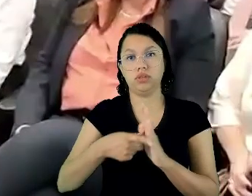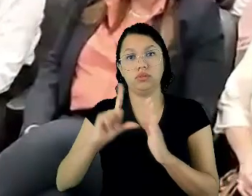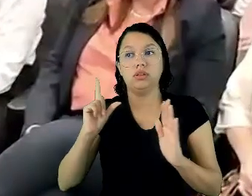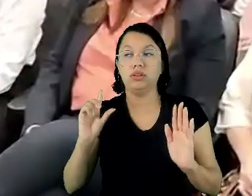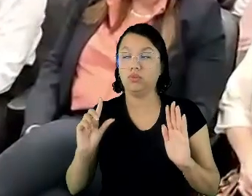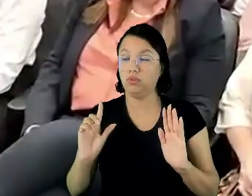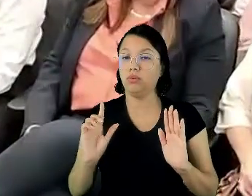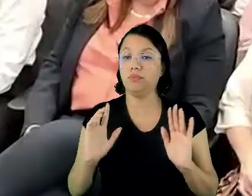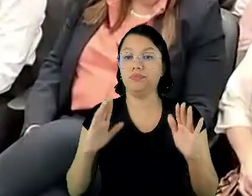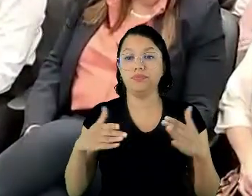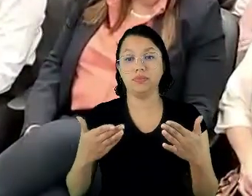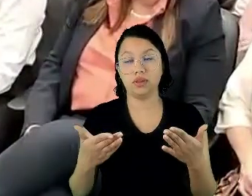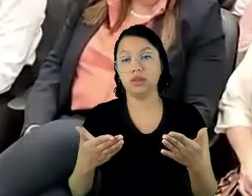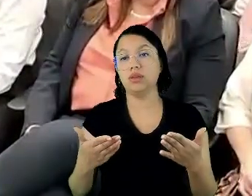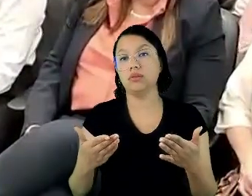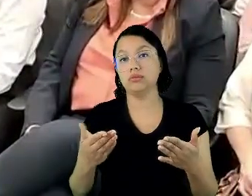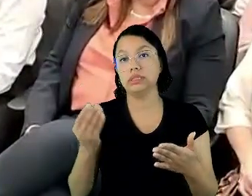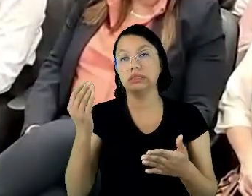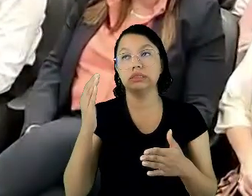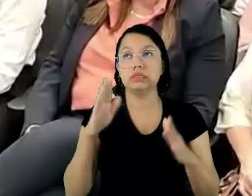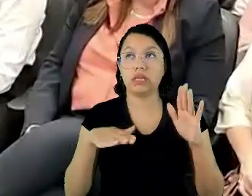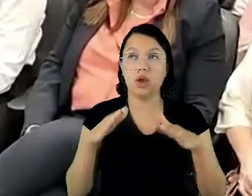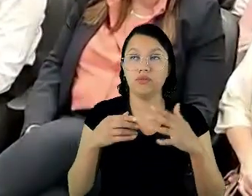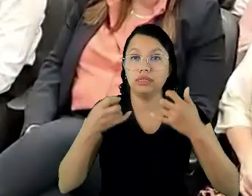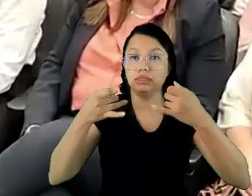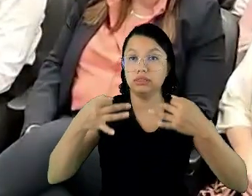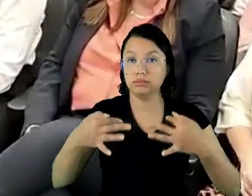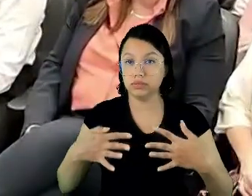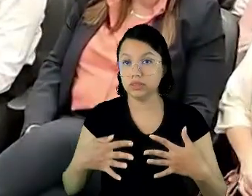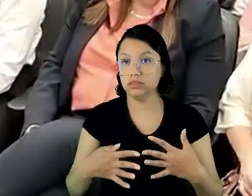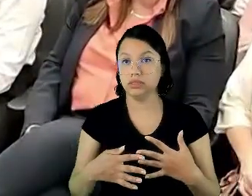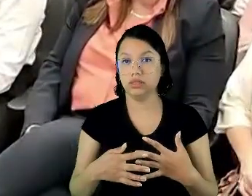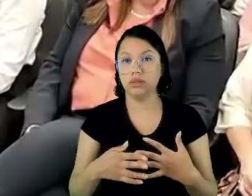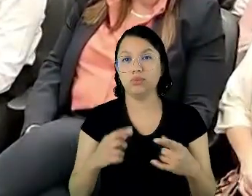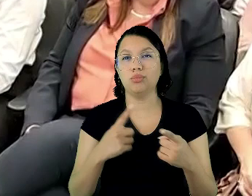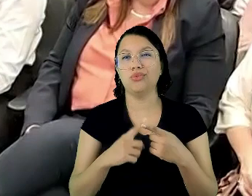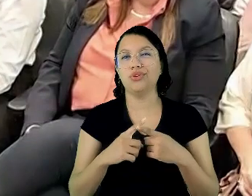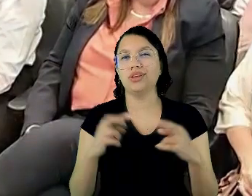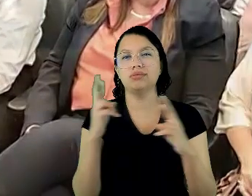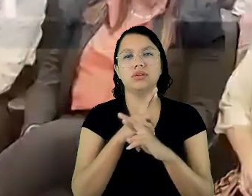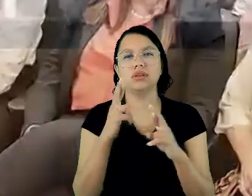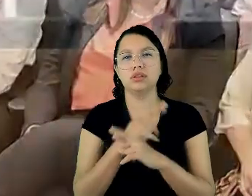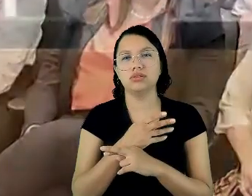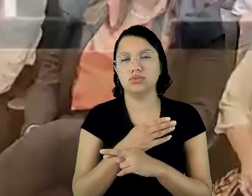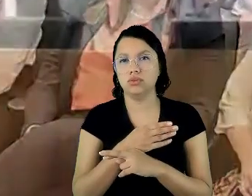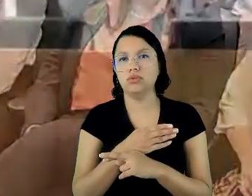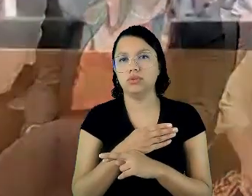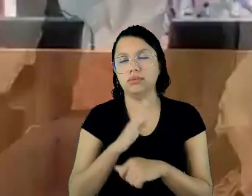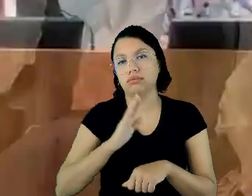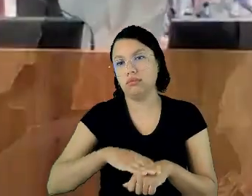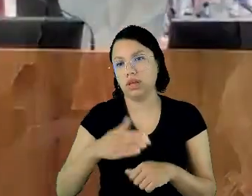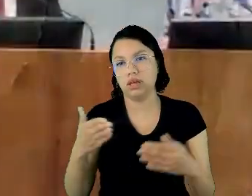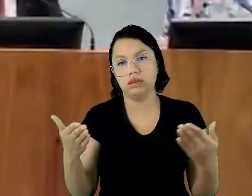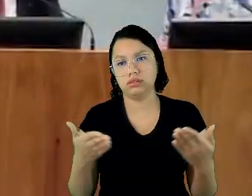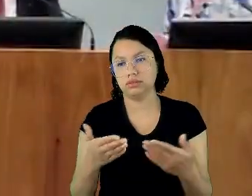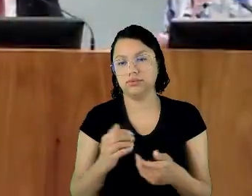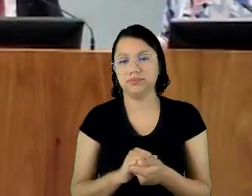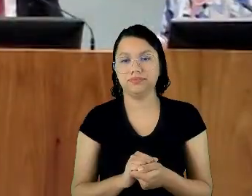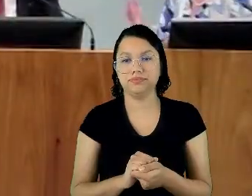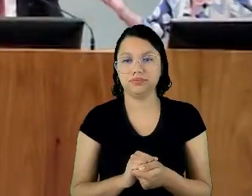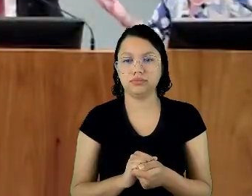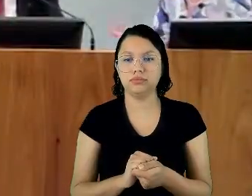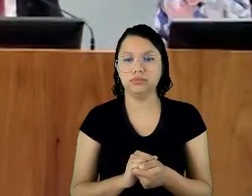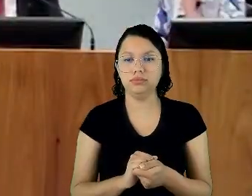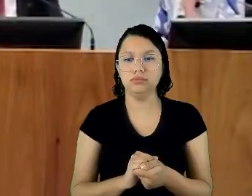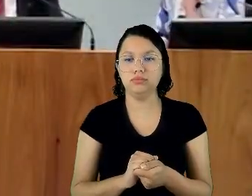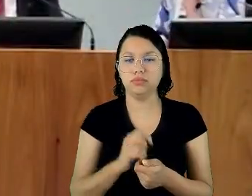não envolvimento maior do governo central da Argentina nisso, já que as duas províncias faziam oposição ao governo central.